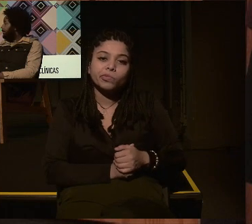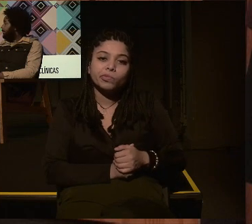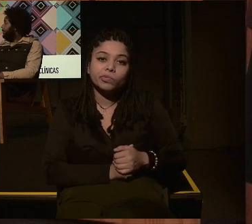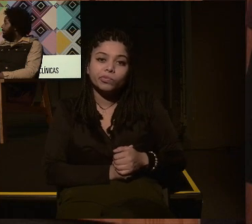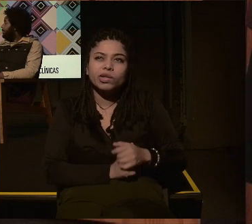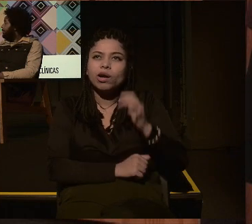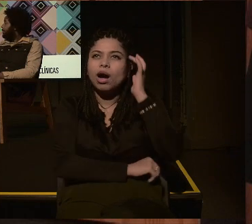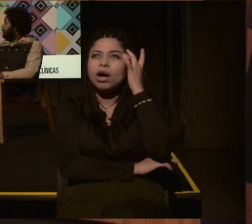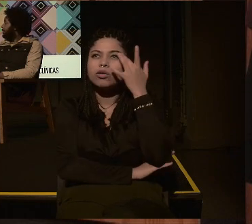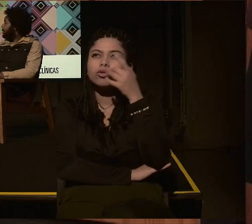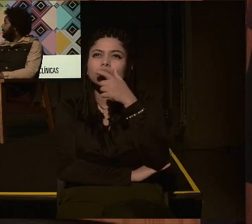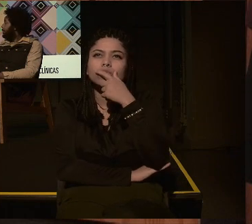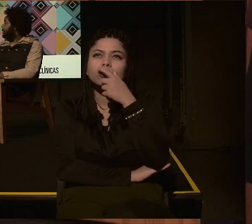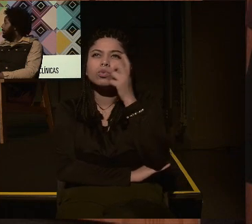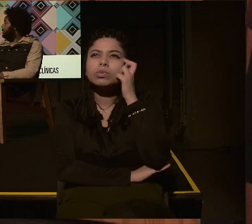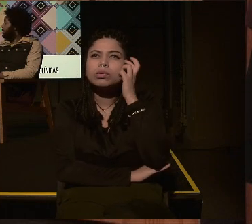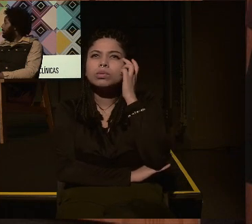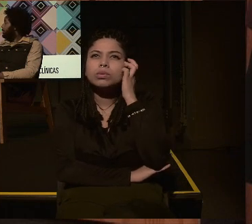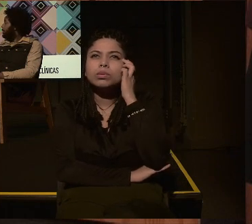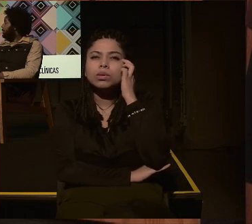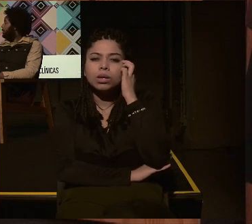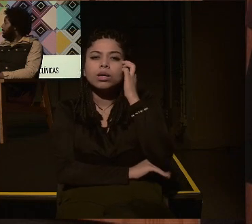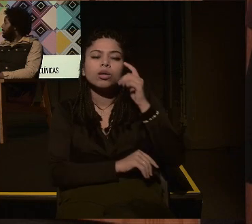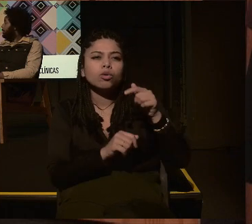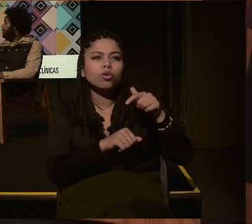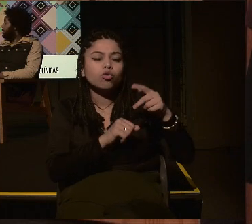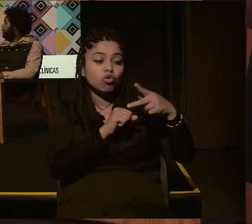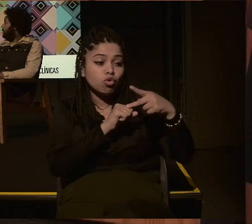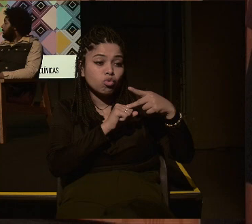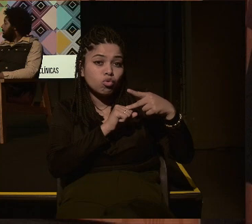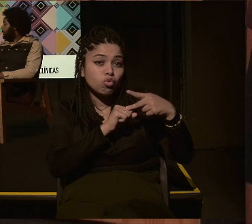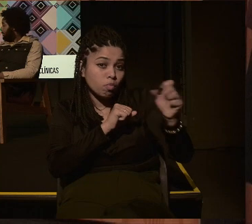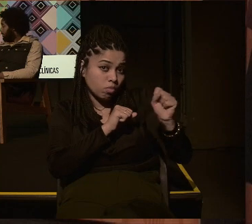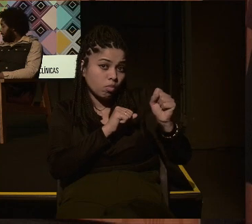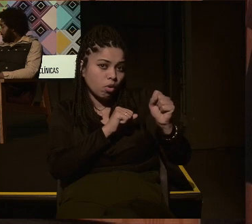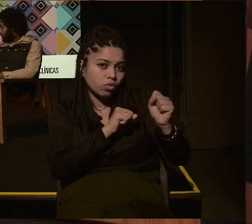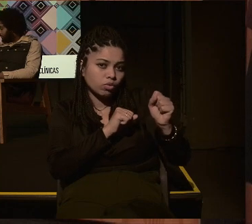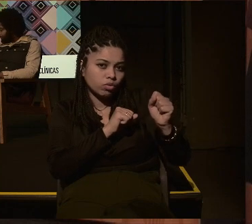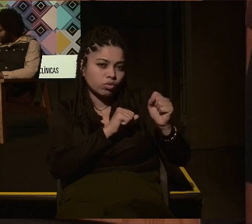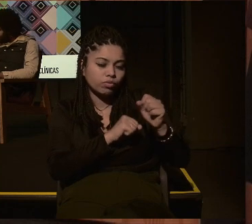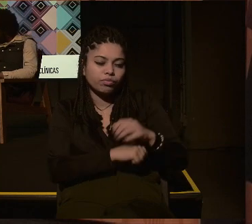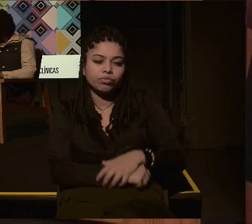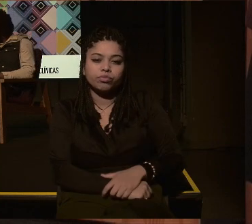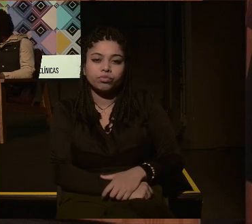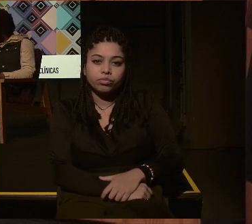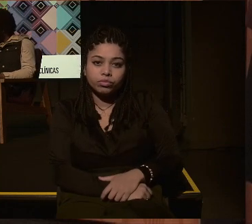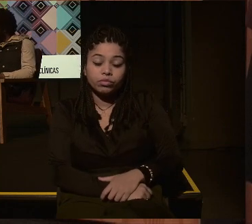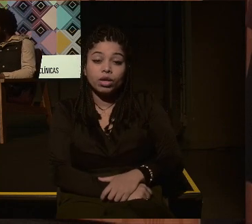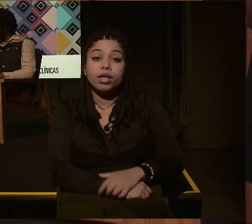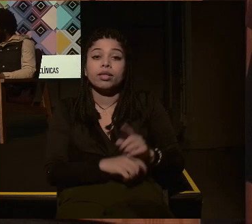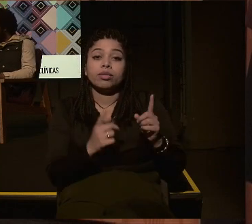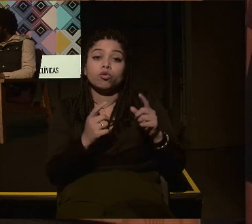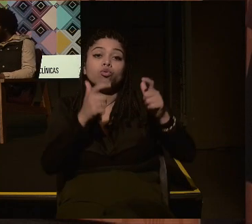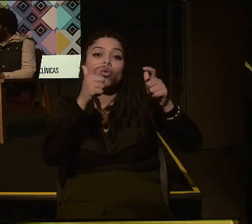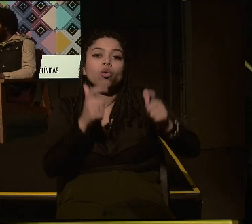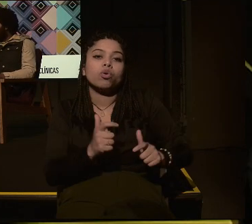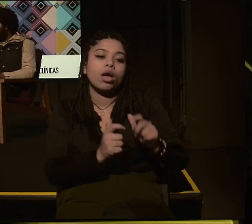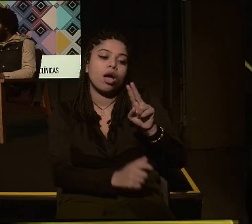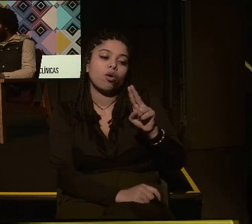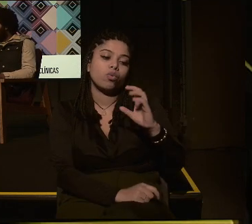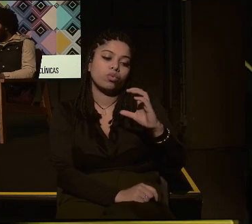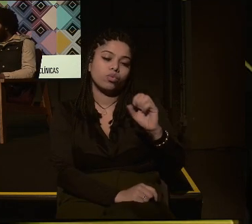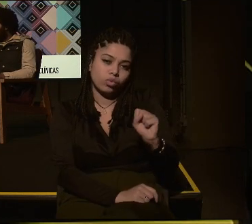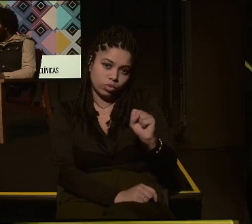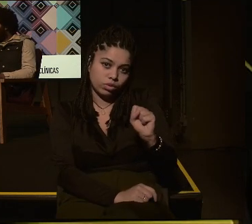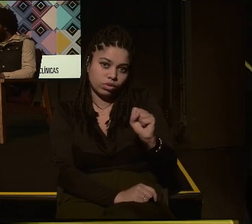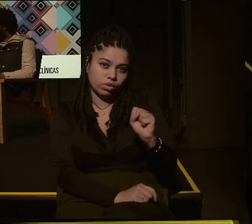salvo engano, na sua especialização do censo, na URGS. E